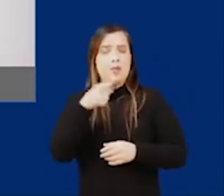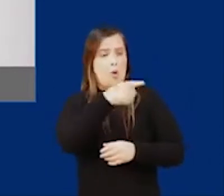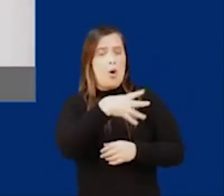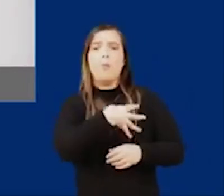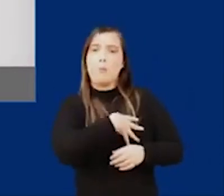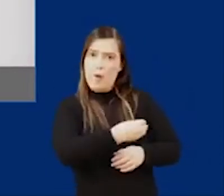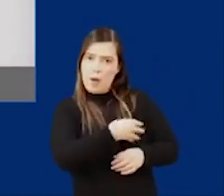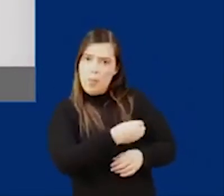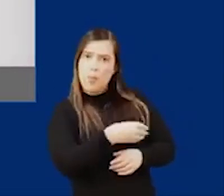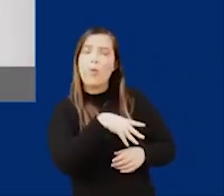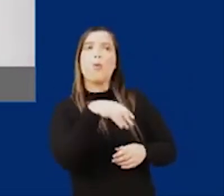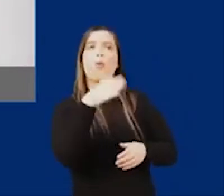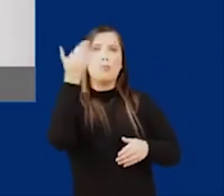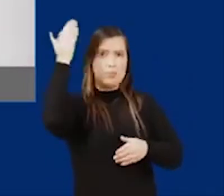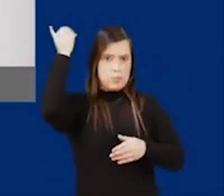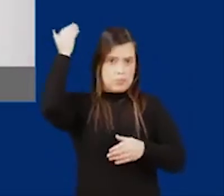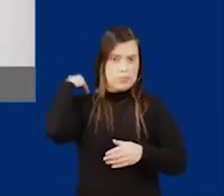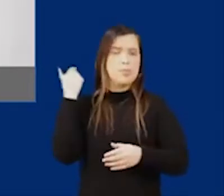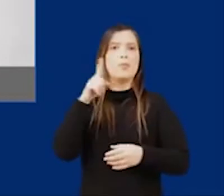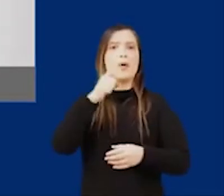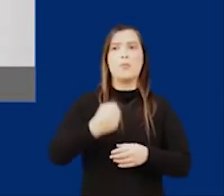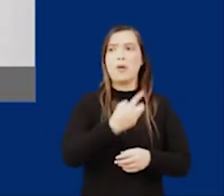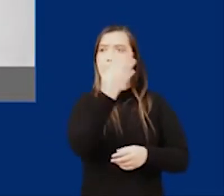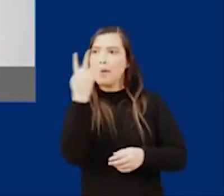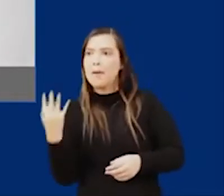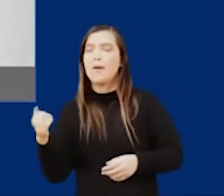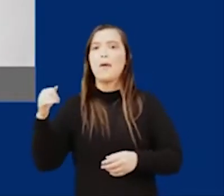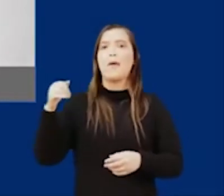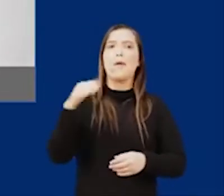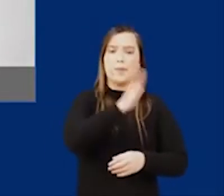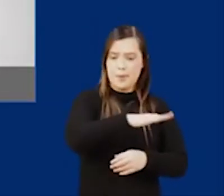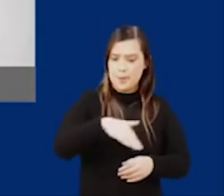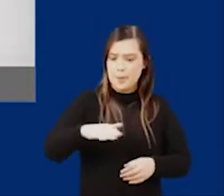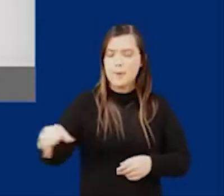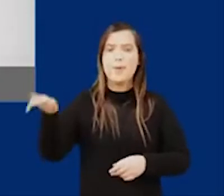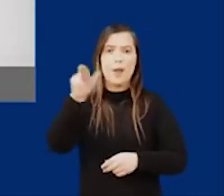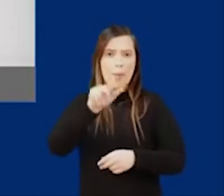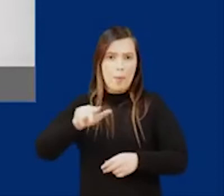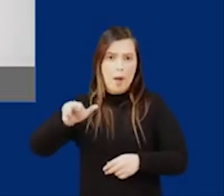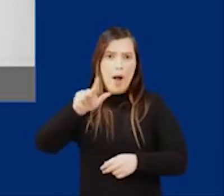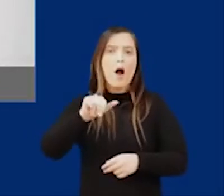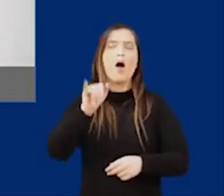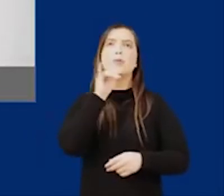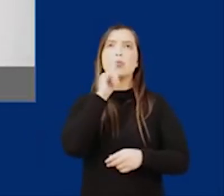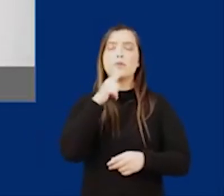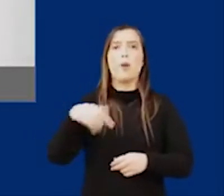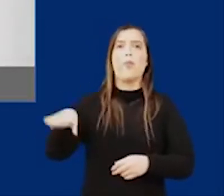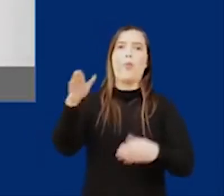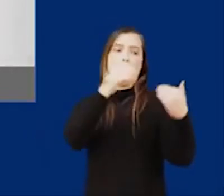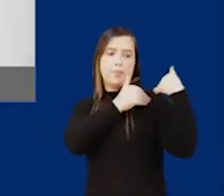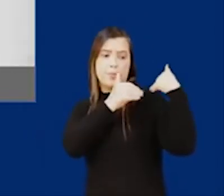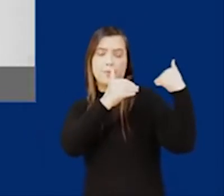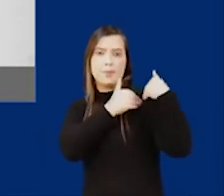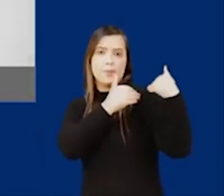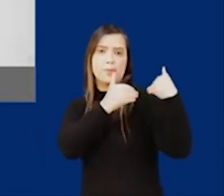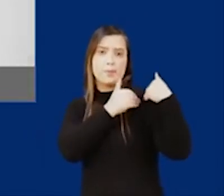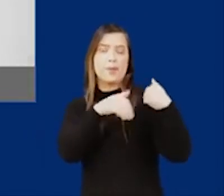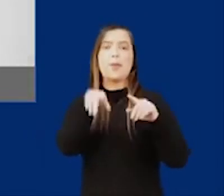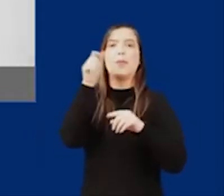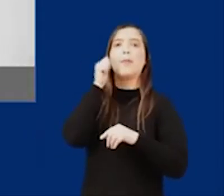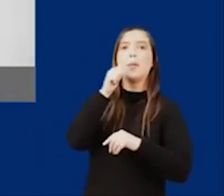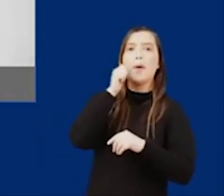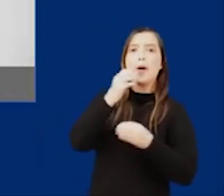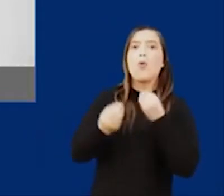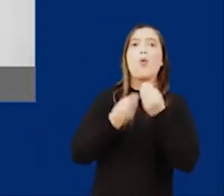importante saber quantos irmãos, é importante saber o quanto essa mãe foi sobrecarregada. Nós vamos caminhar pelas histórias